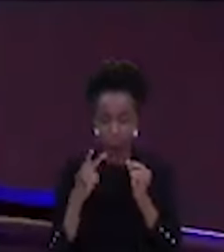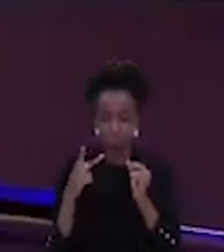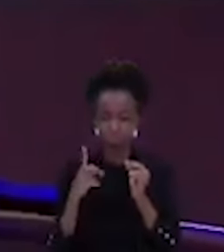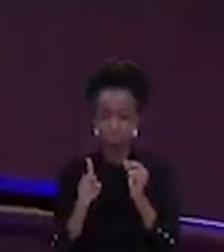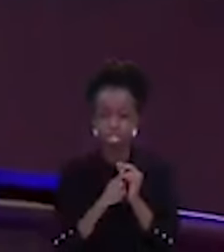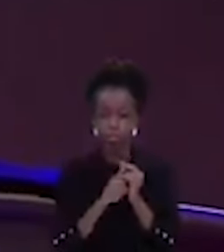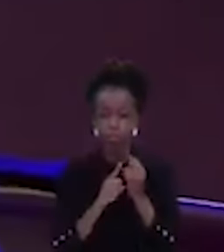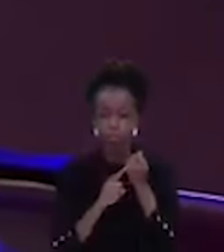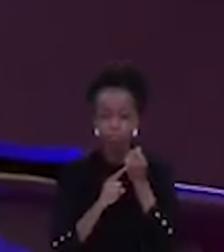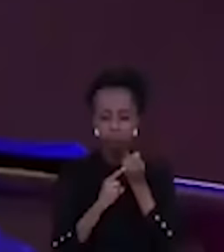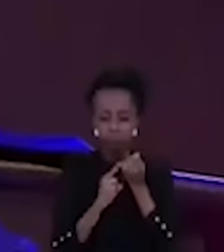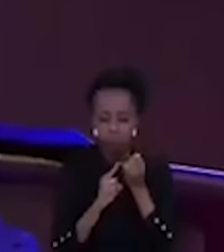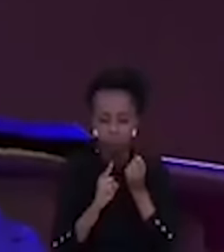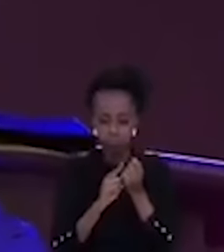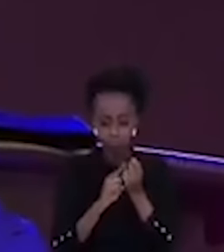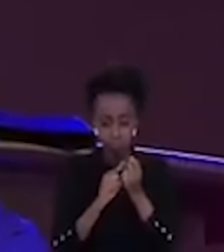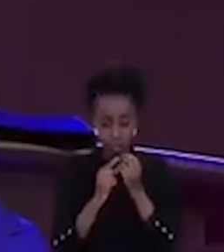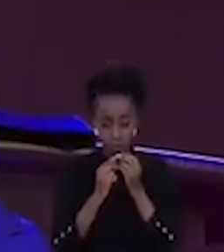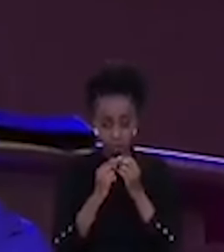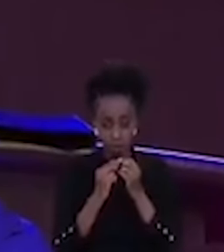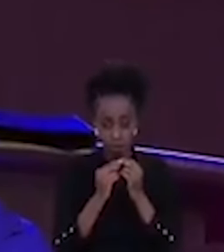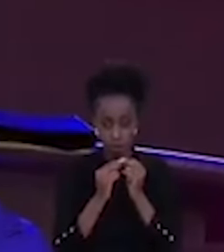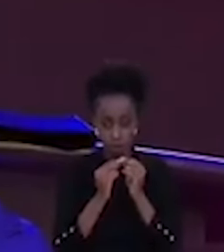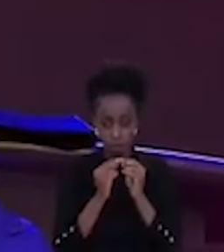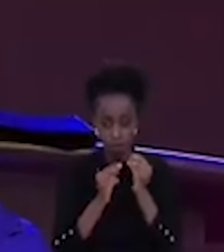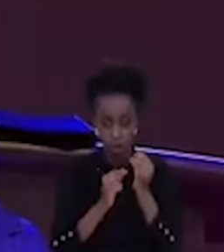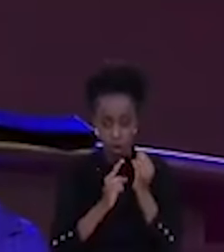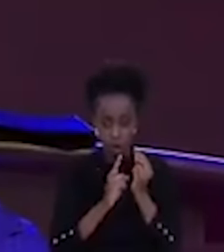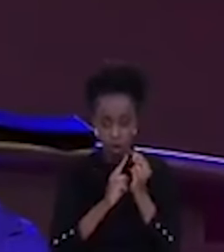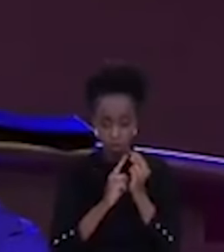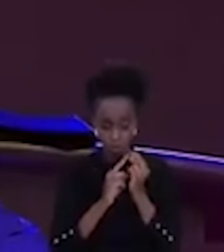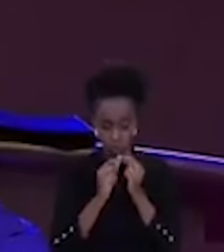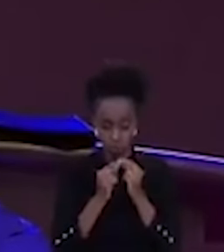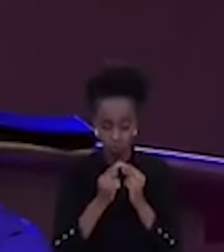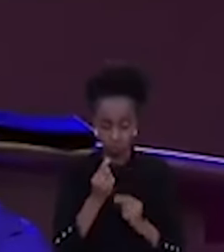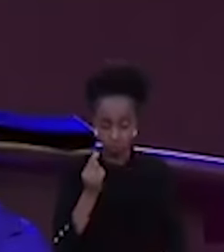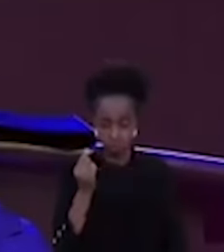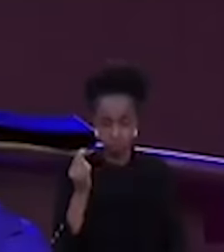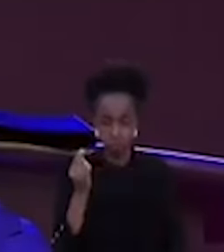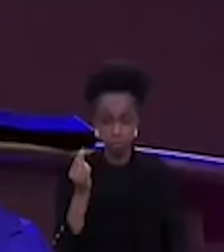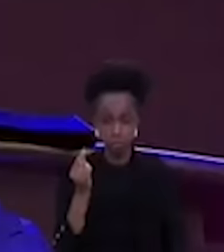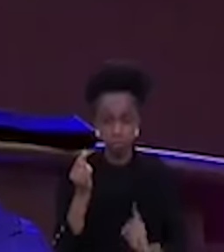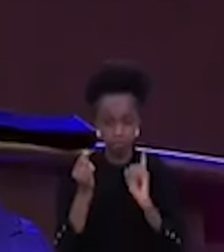Segure na sua mão direita esta aliança. Feche os seus olhos.